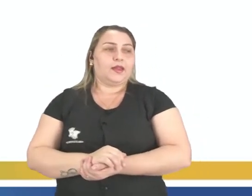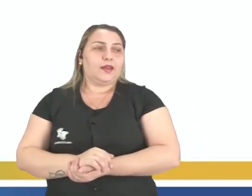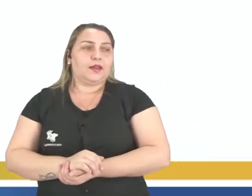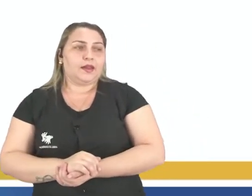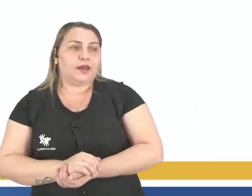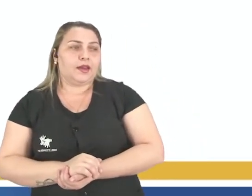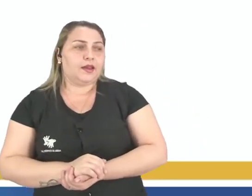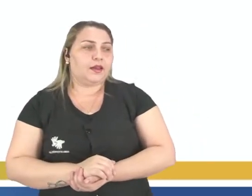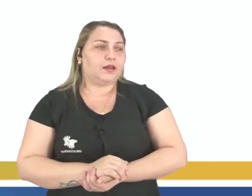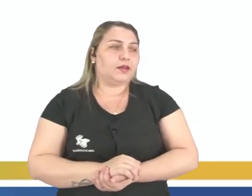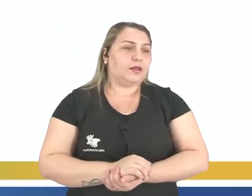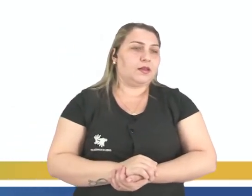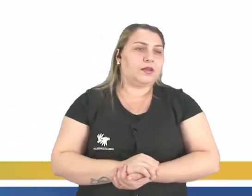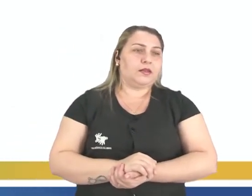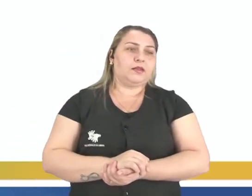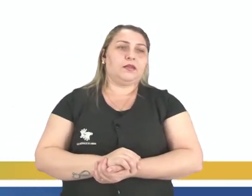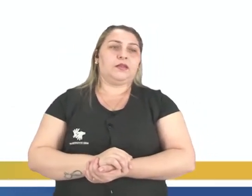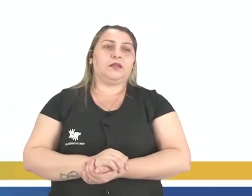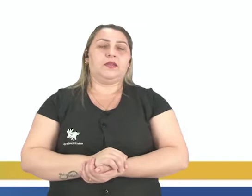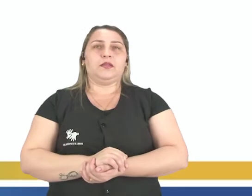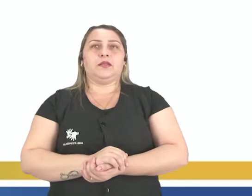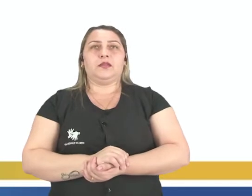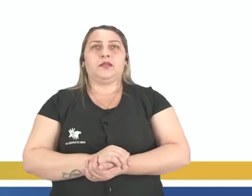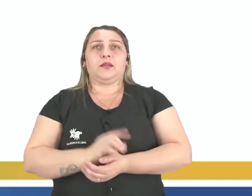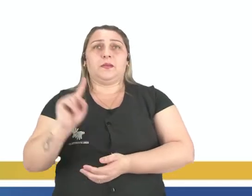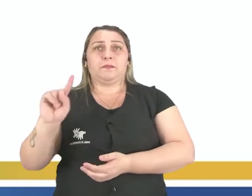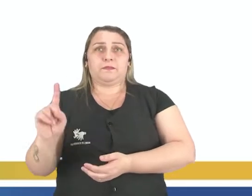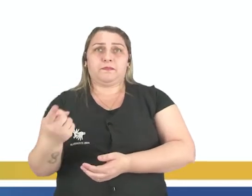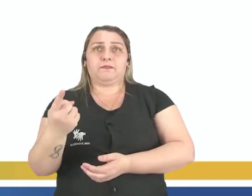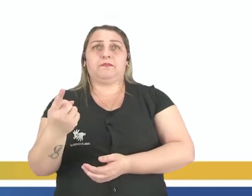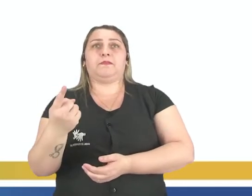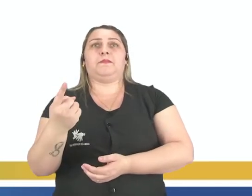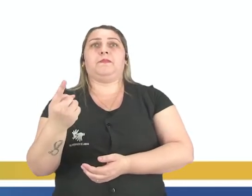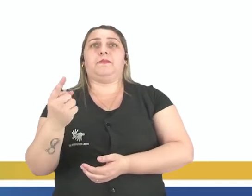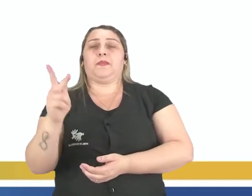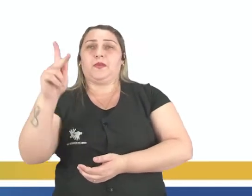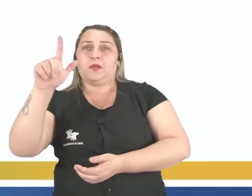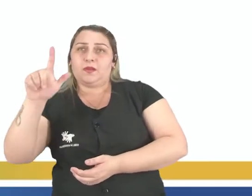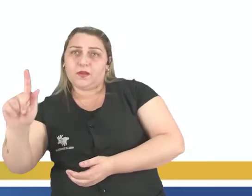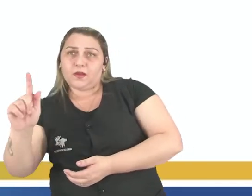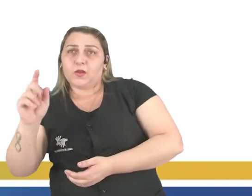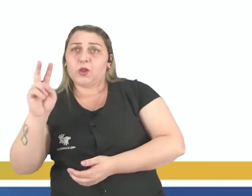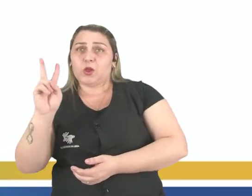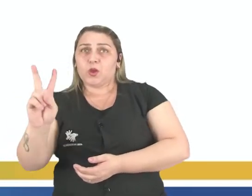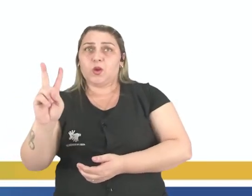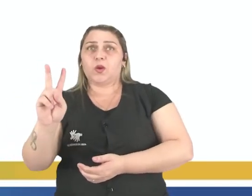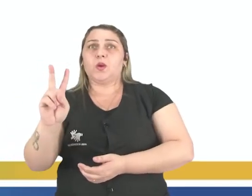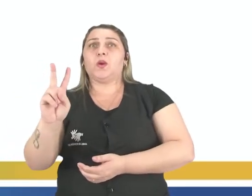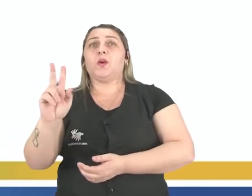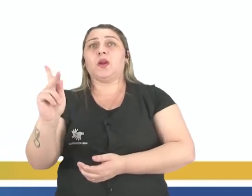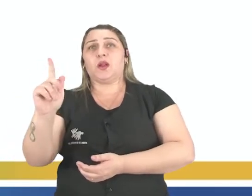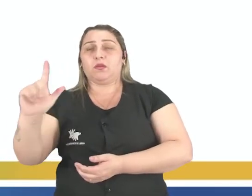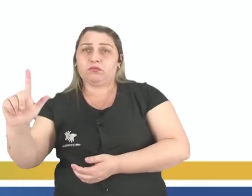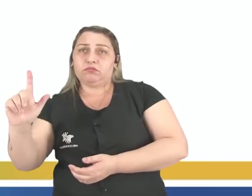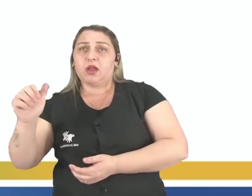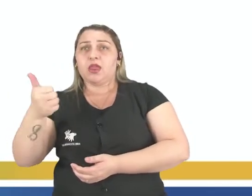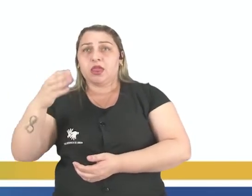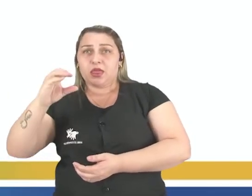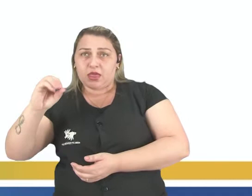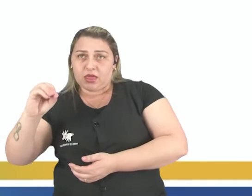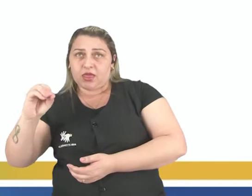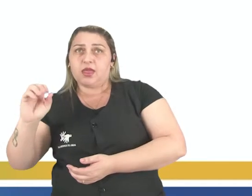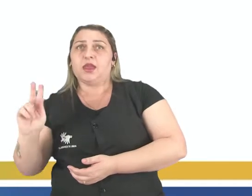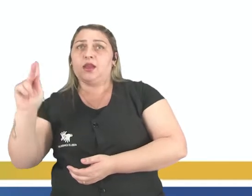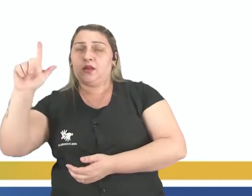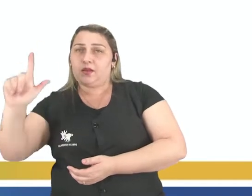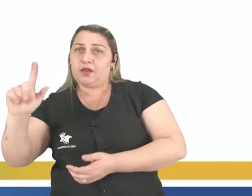O mesmo você já fez para massa também, né? Por exemplo, 2.000 gramas é equivalente a 2 quilogramas. 10.000 gramas é